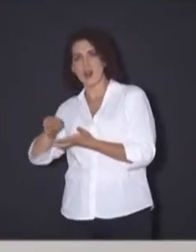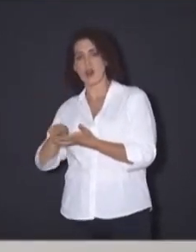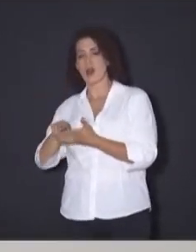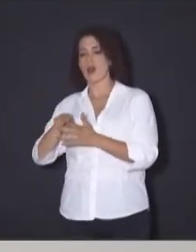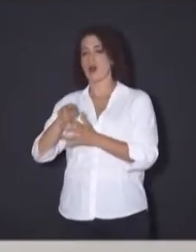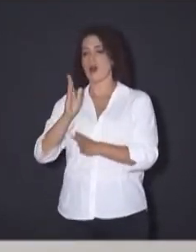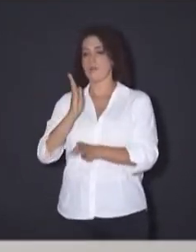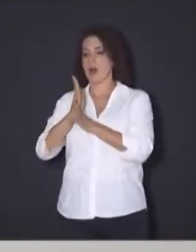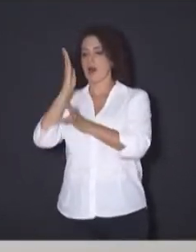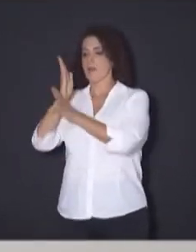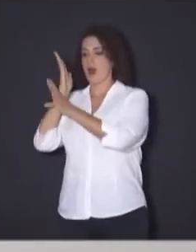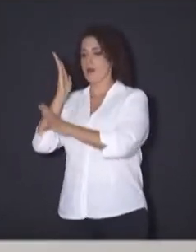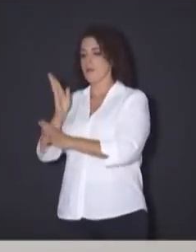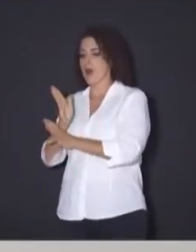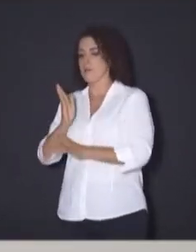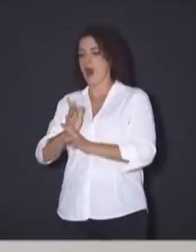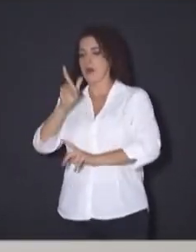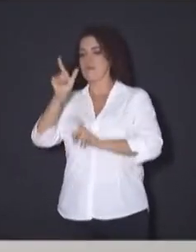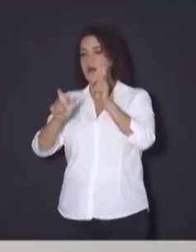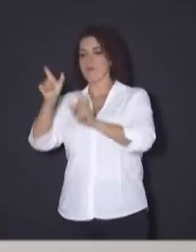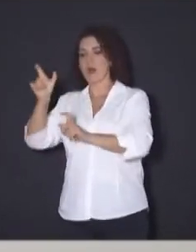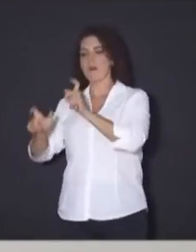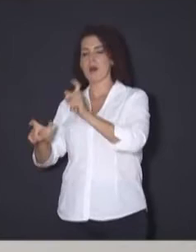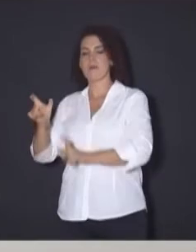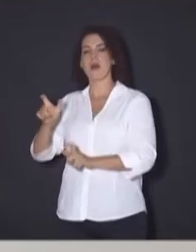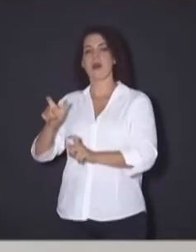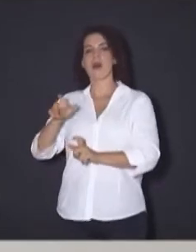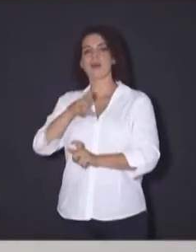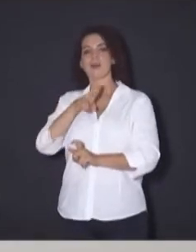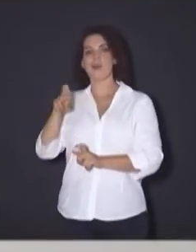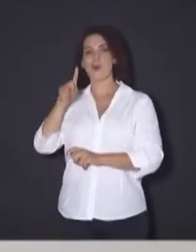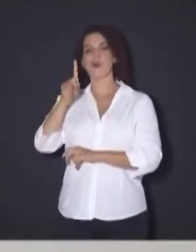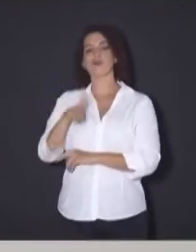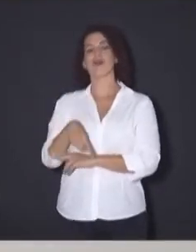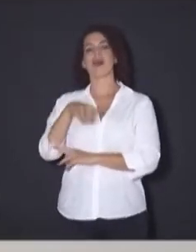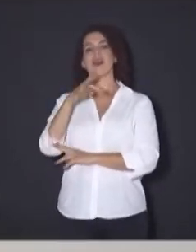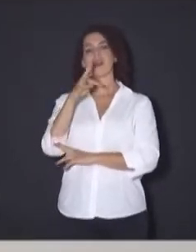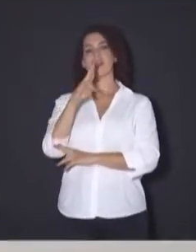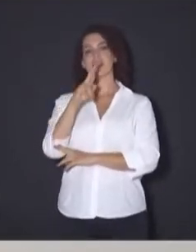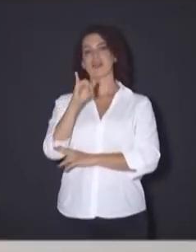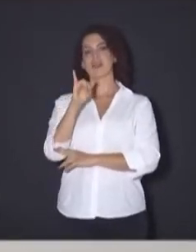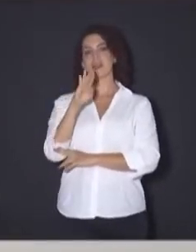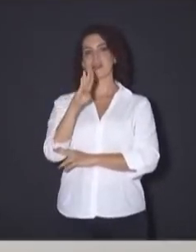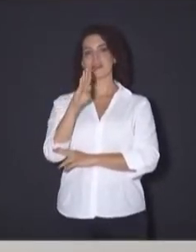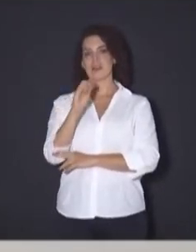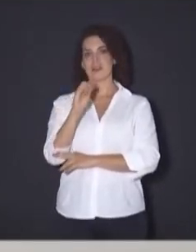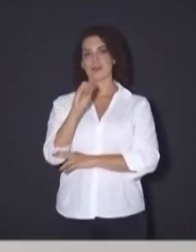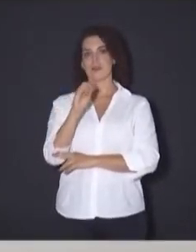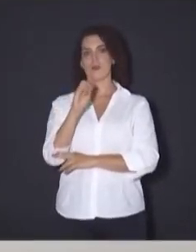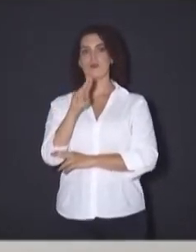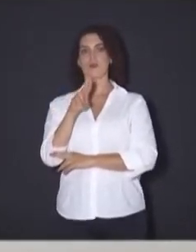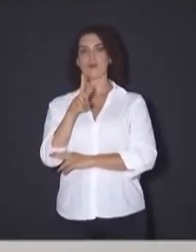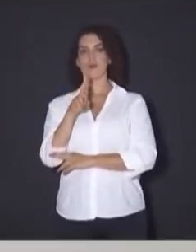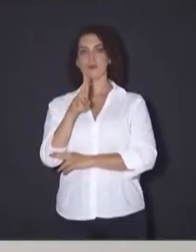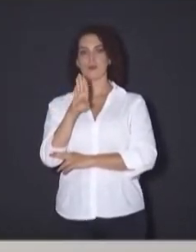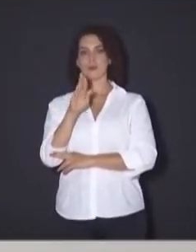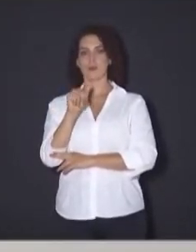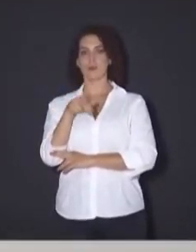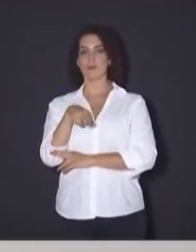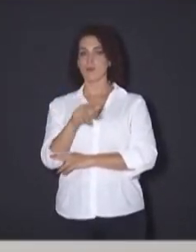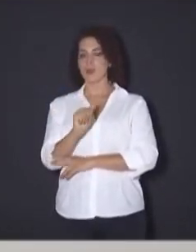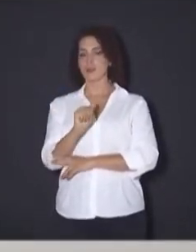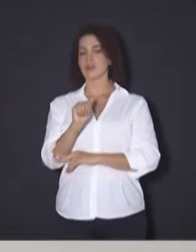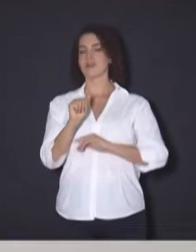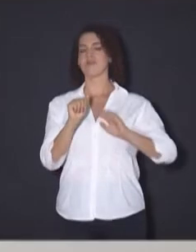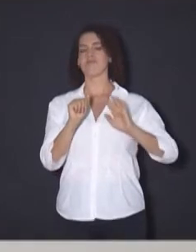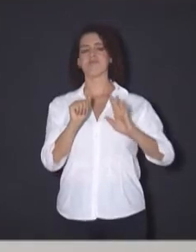de nós aprendamos de chamar de tribos urbanas como é que nós podemos entender que